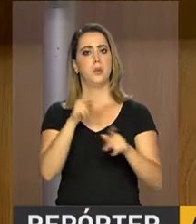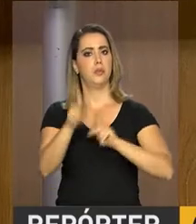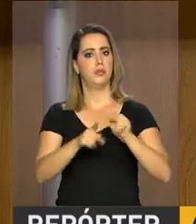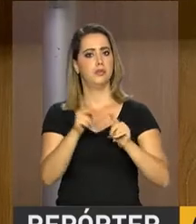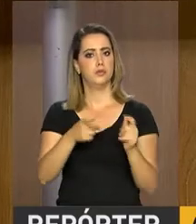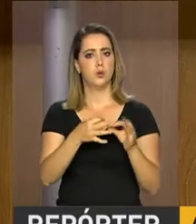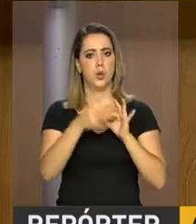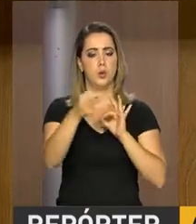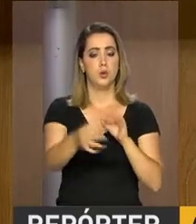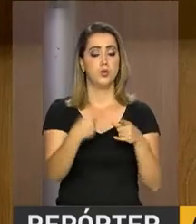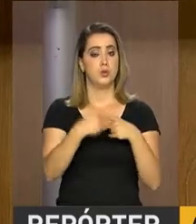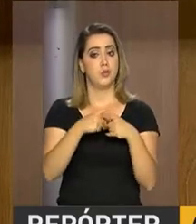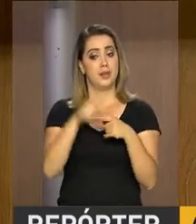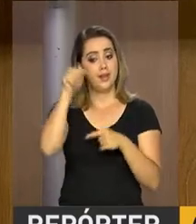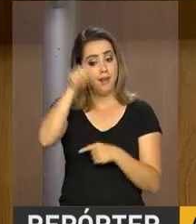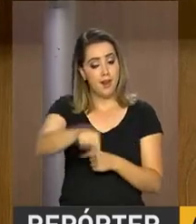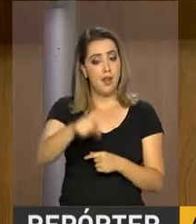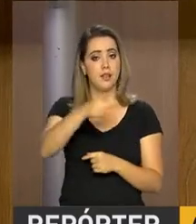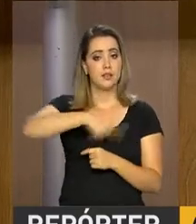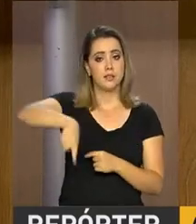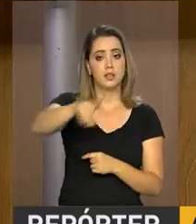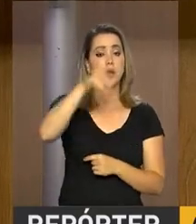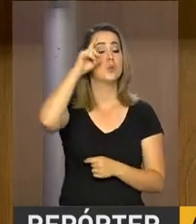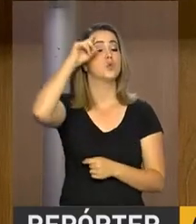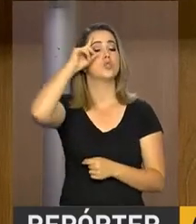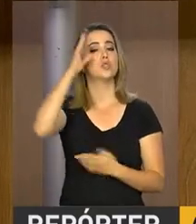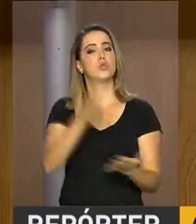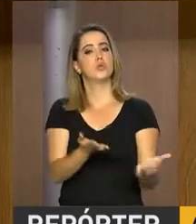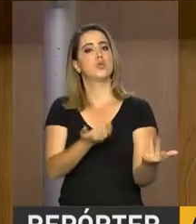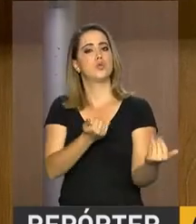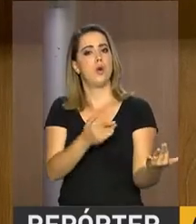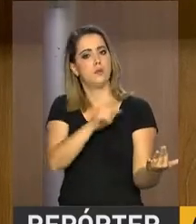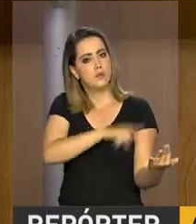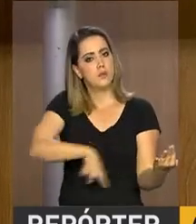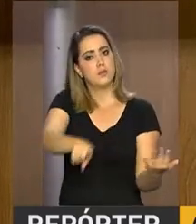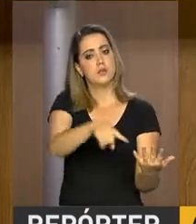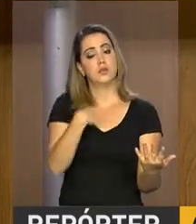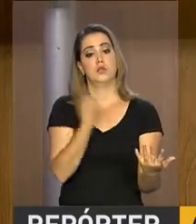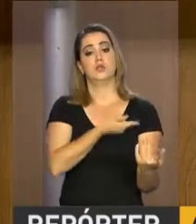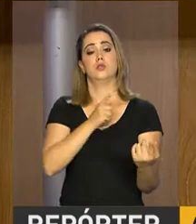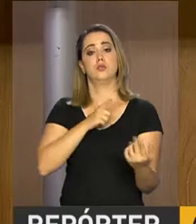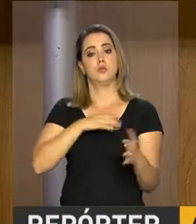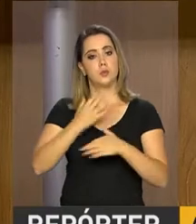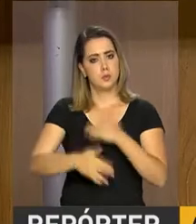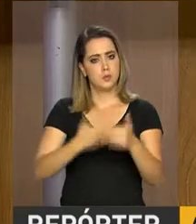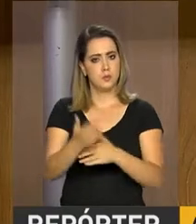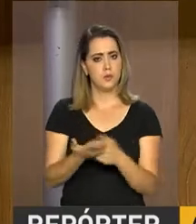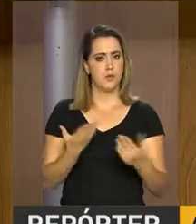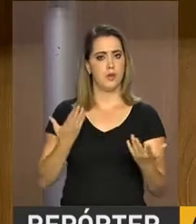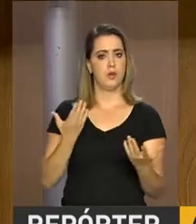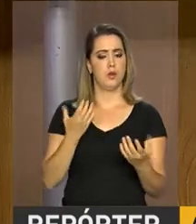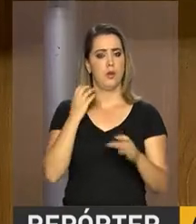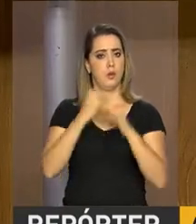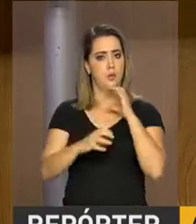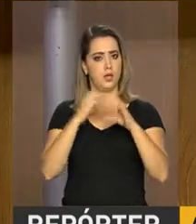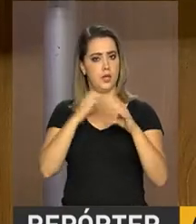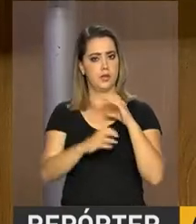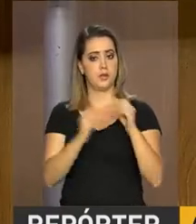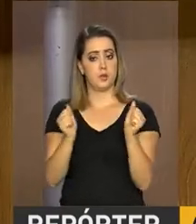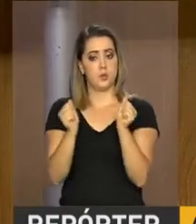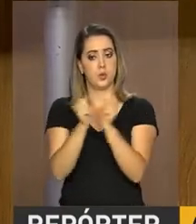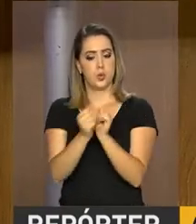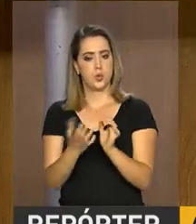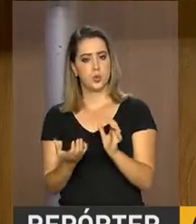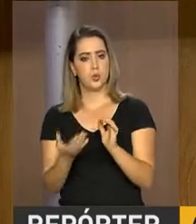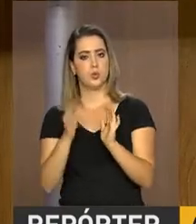porque é de fato que lá está o dia a dia e é nesse objectivo que nós temos mantido um canal próximo de interlocução entre os